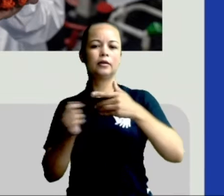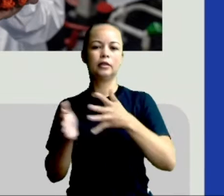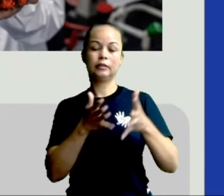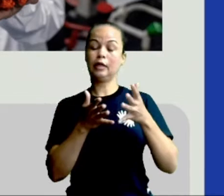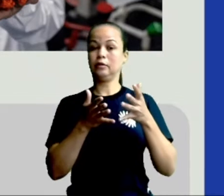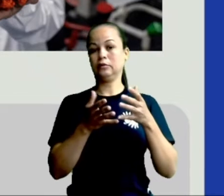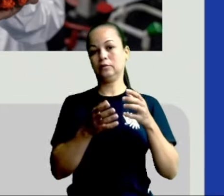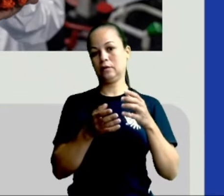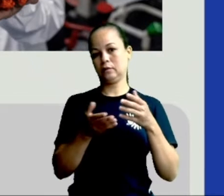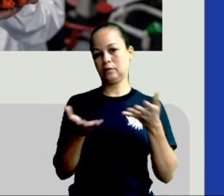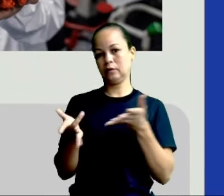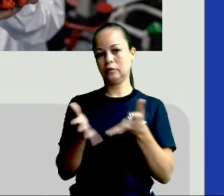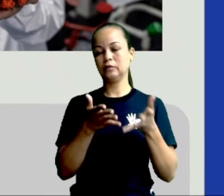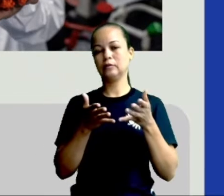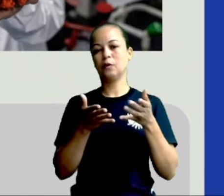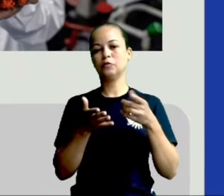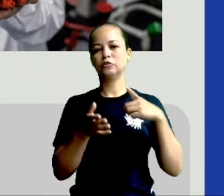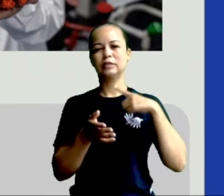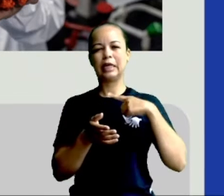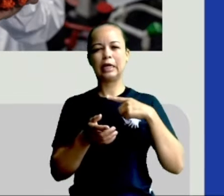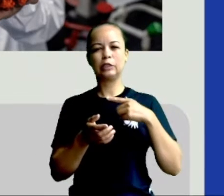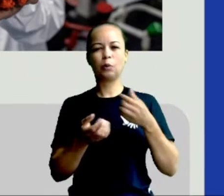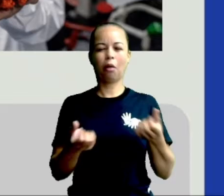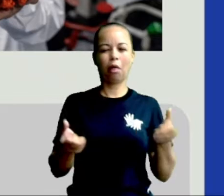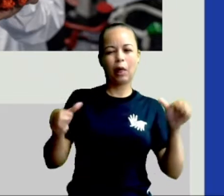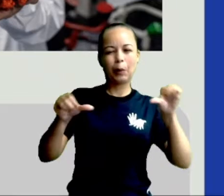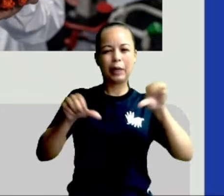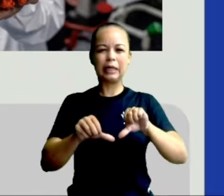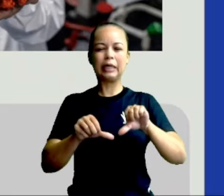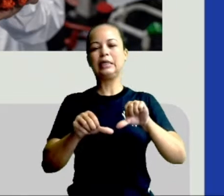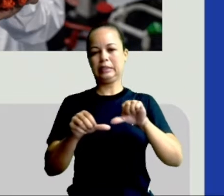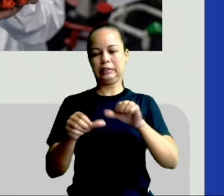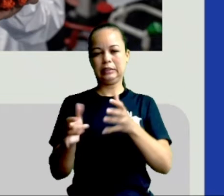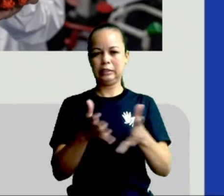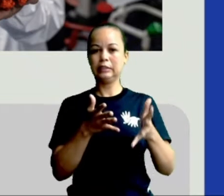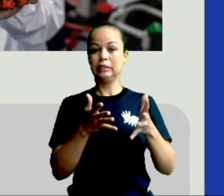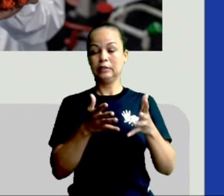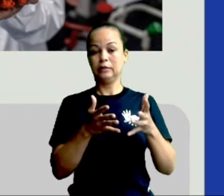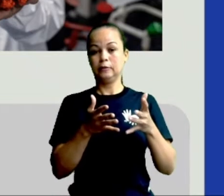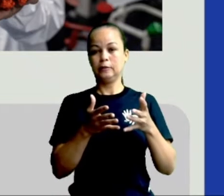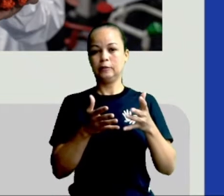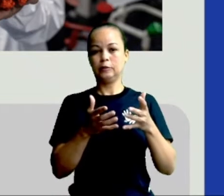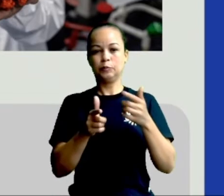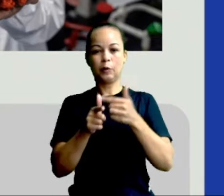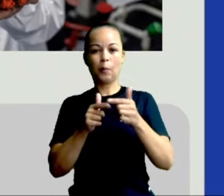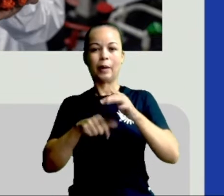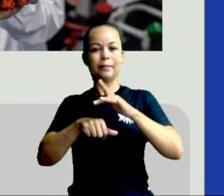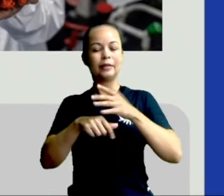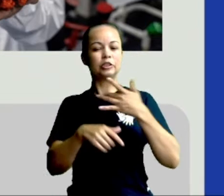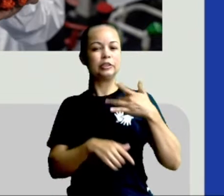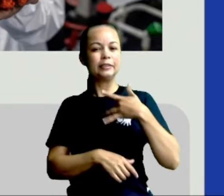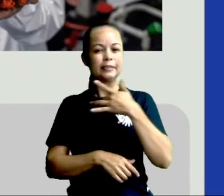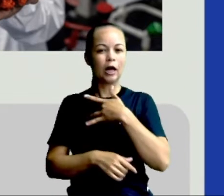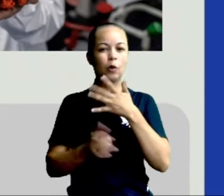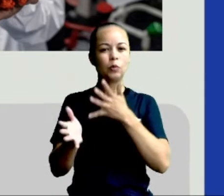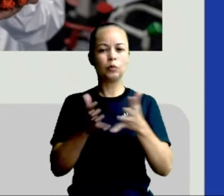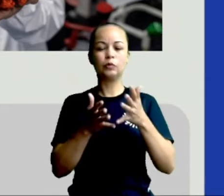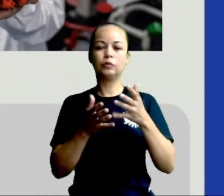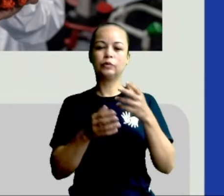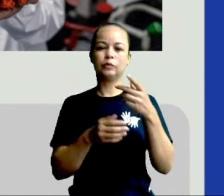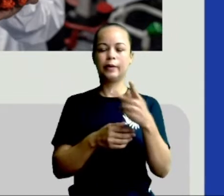crise sanitária. Essa crise do novo coronavírus, que foi desencadeada ali no